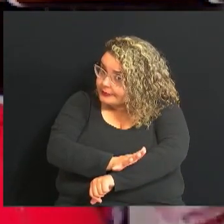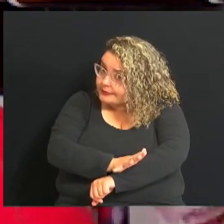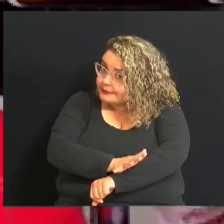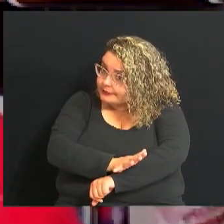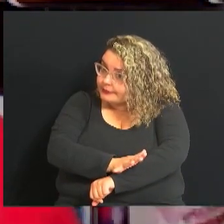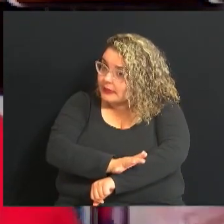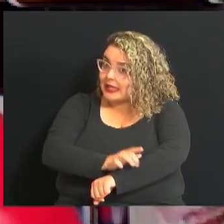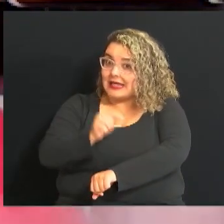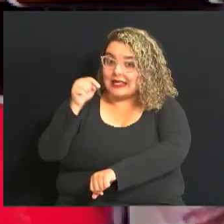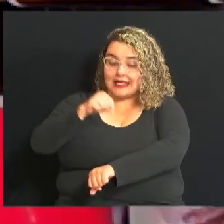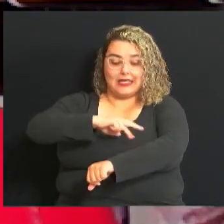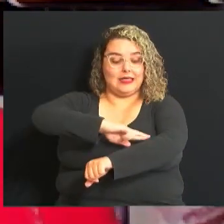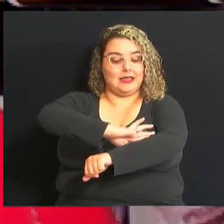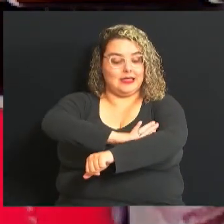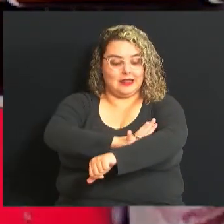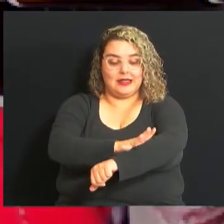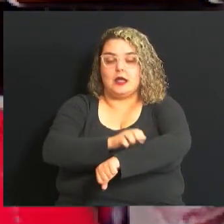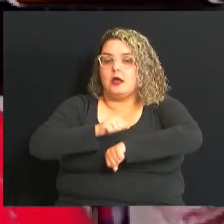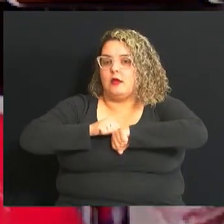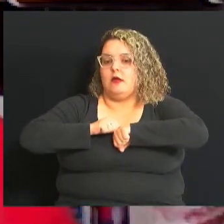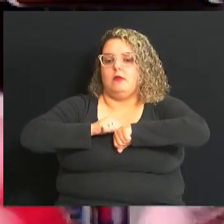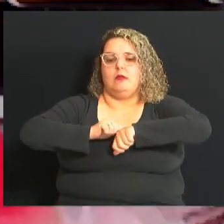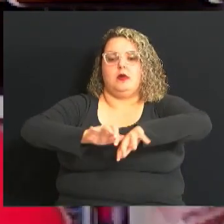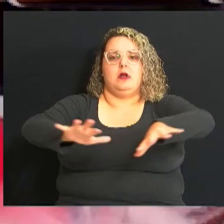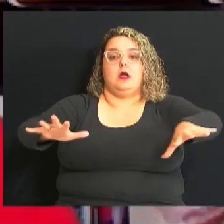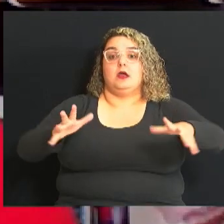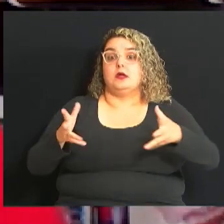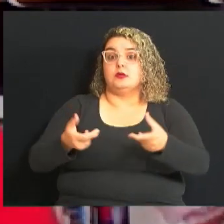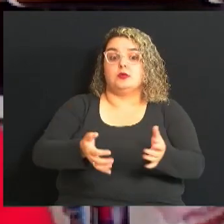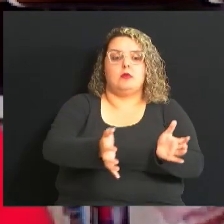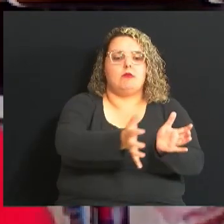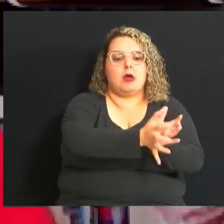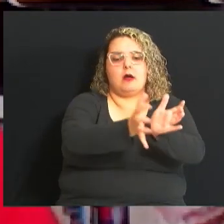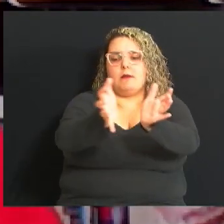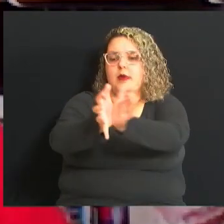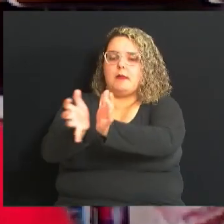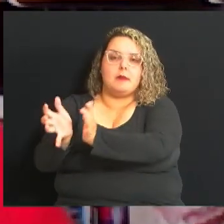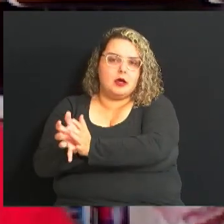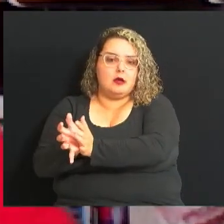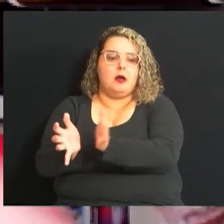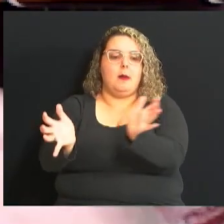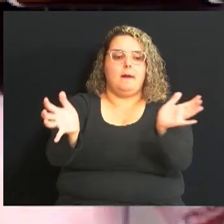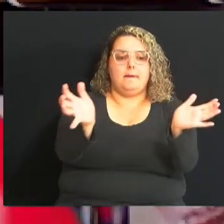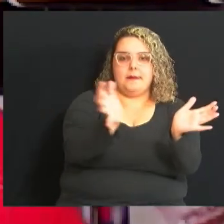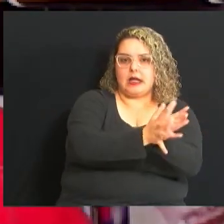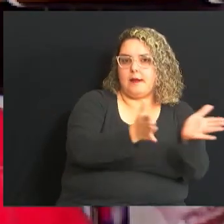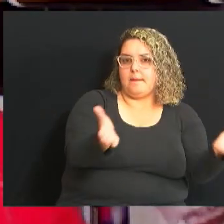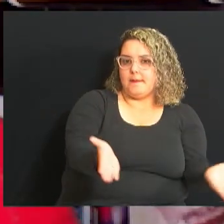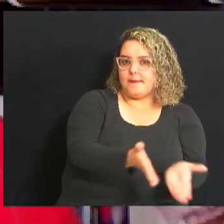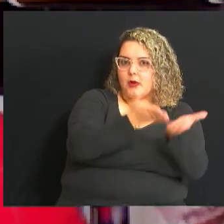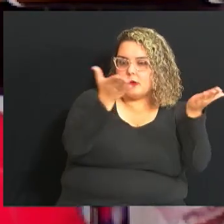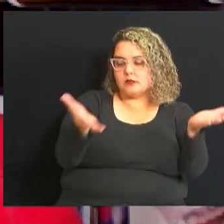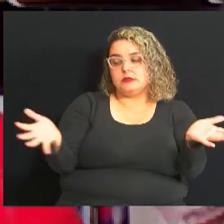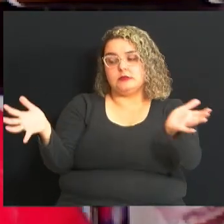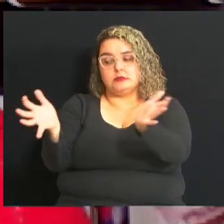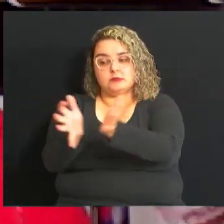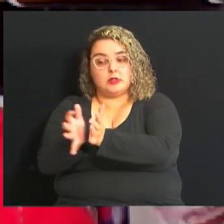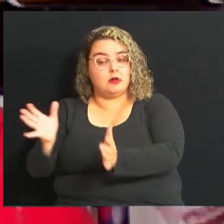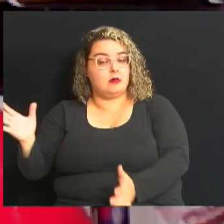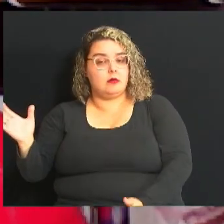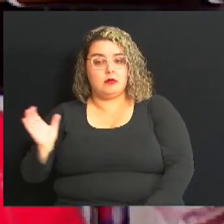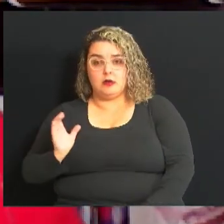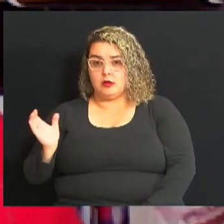se espalha em todas as classes sociais, para ricos e pobres. Então, a cor da pele, no caso